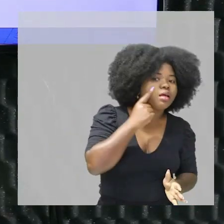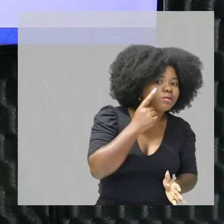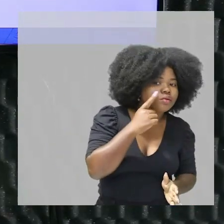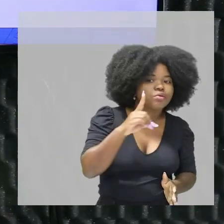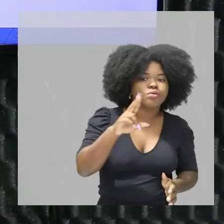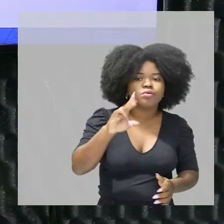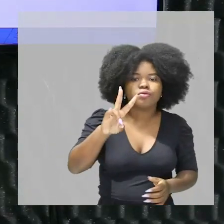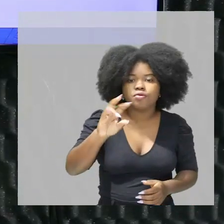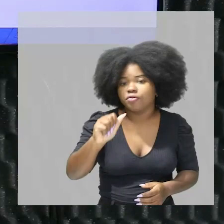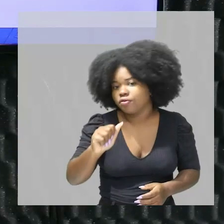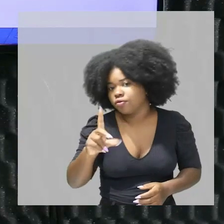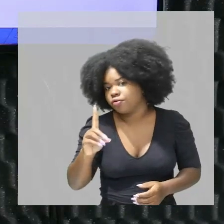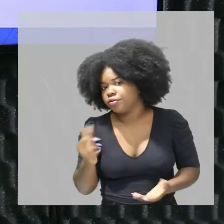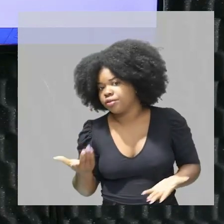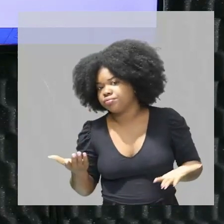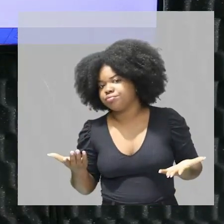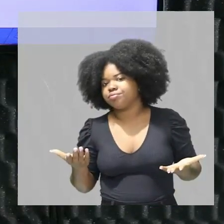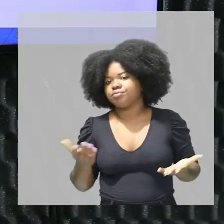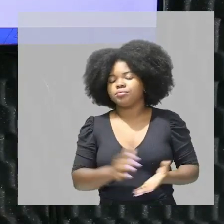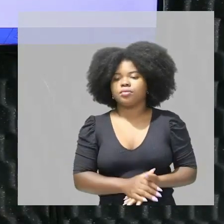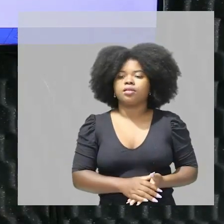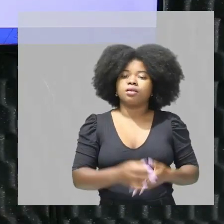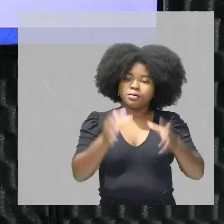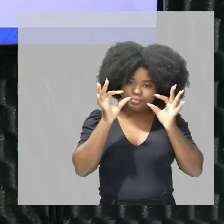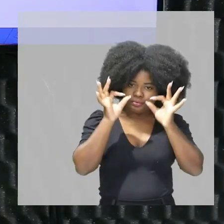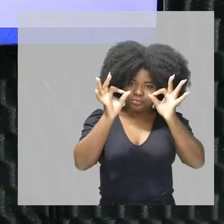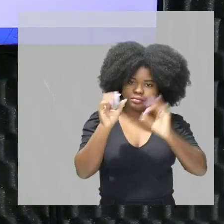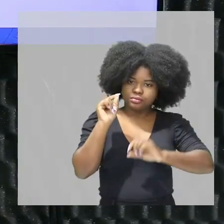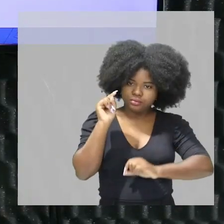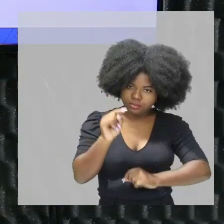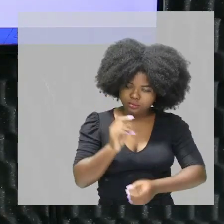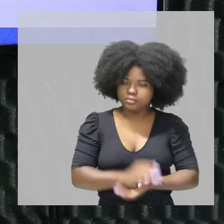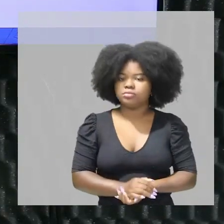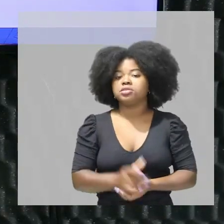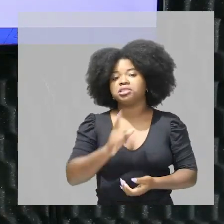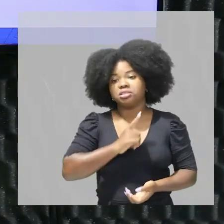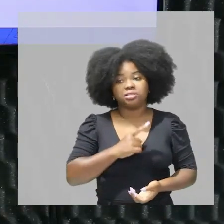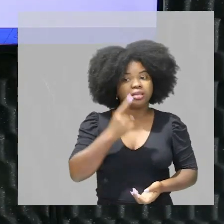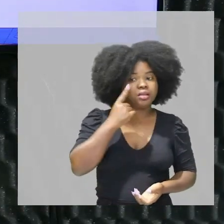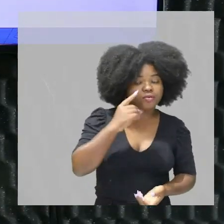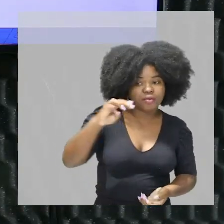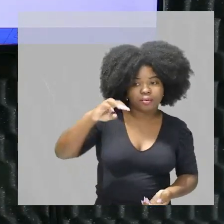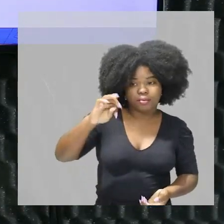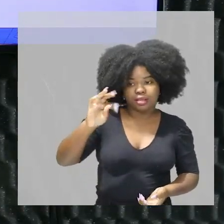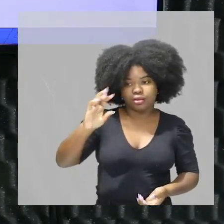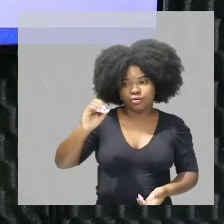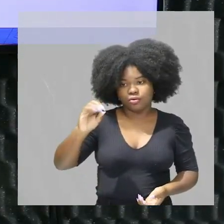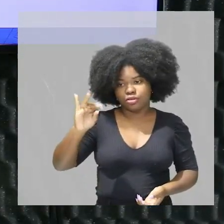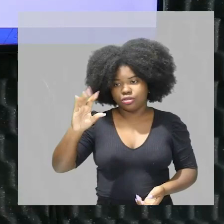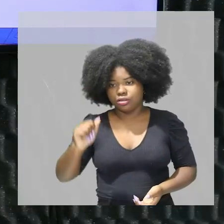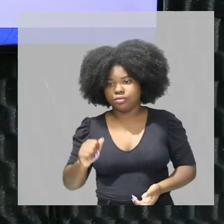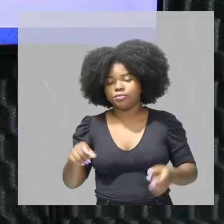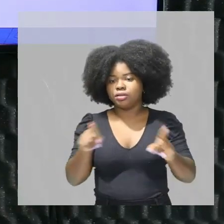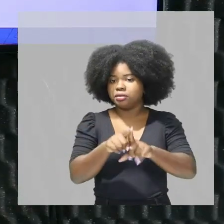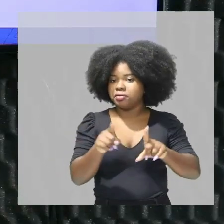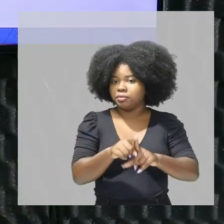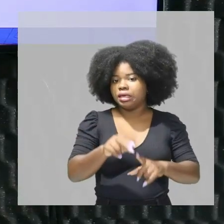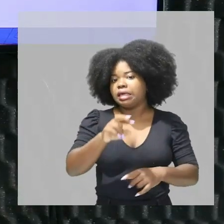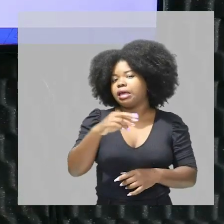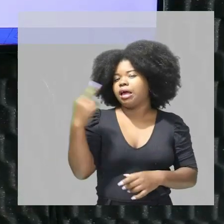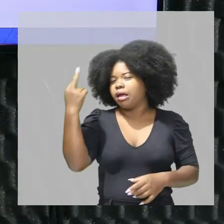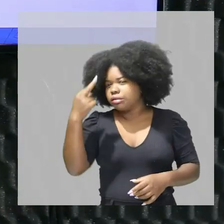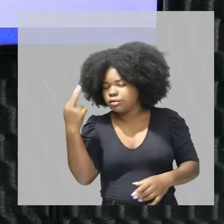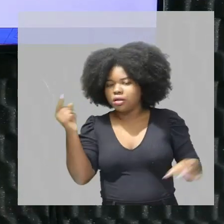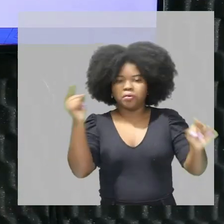fala lá quando vai dar aula de descarte mas eu quero te chamar atenção que existe a dúvida metódica racionalismo contrário